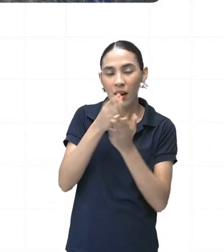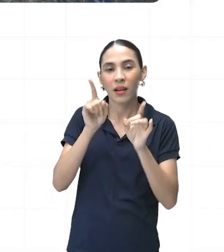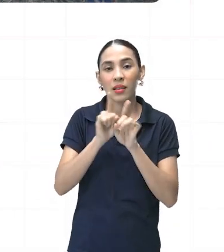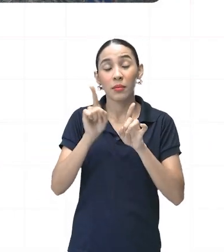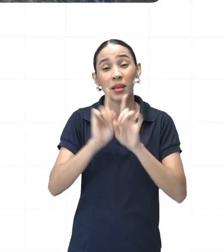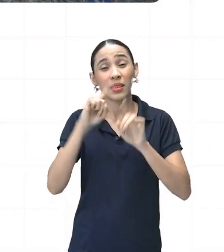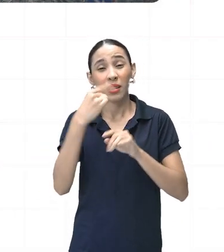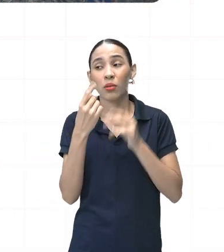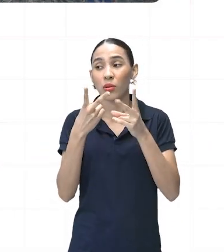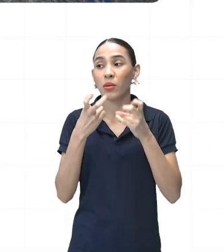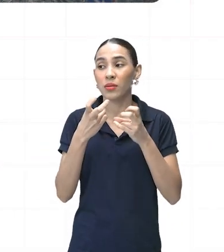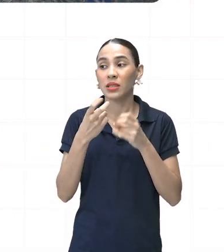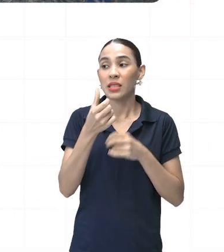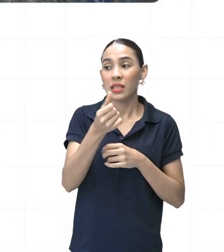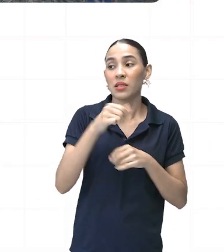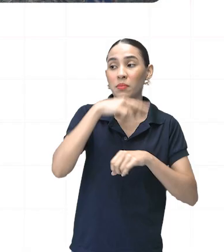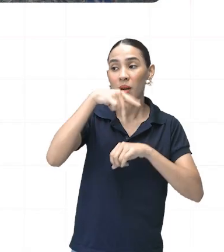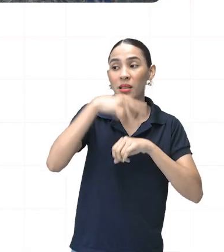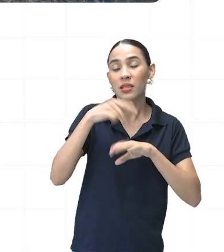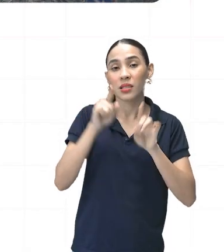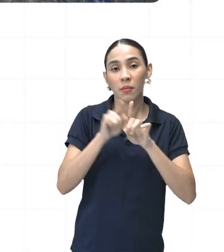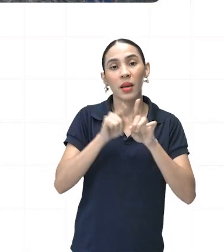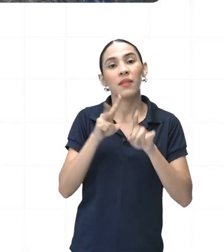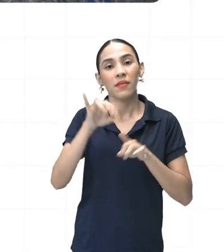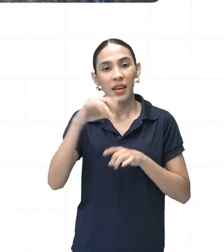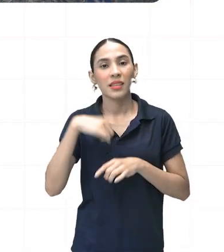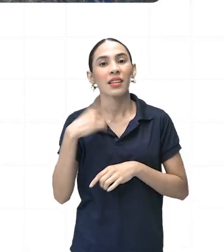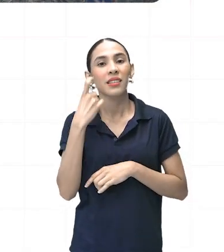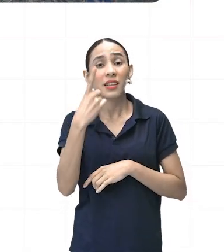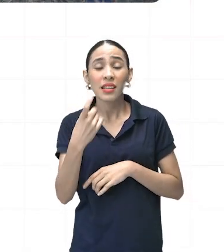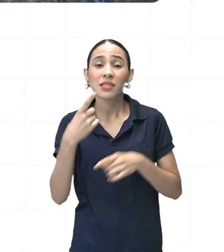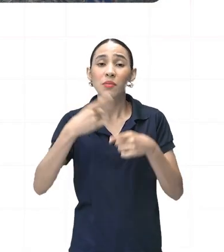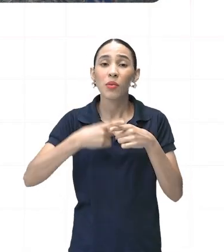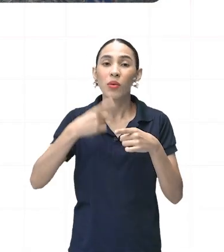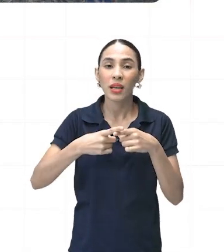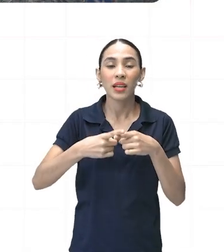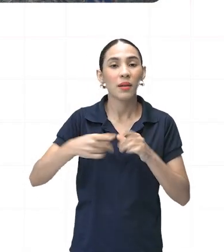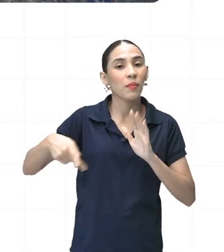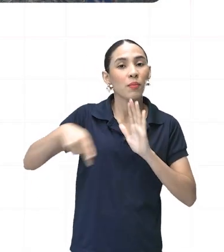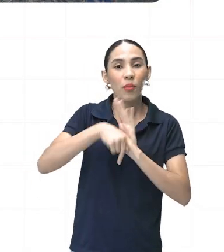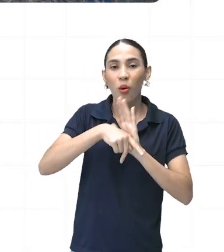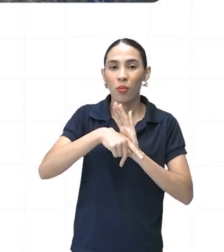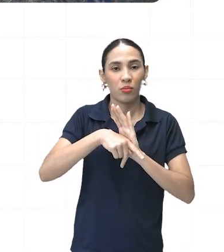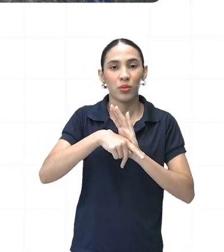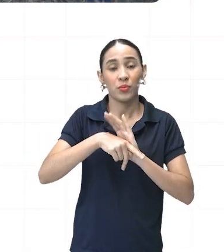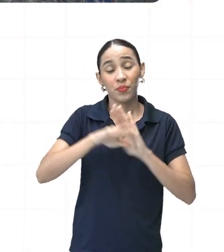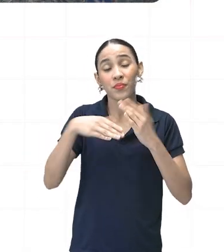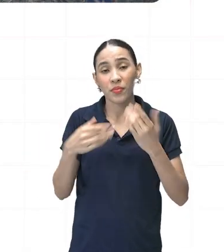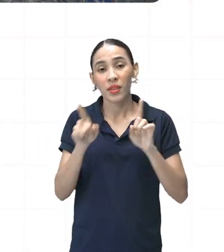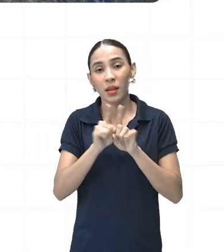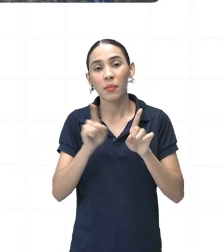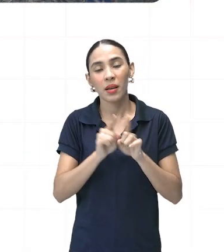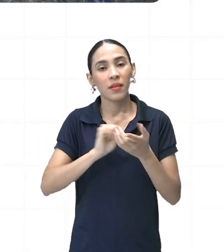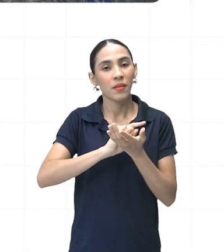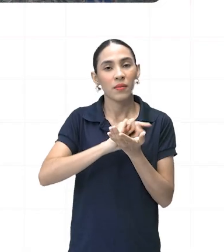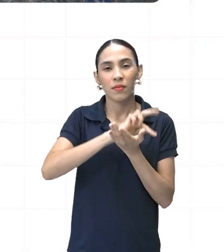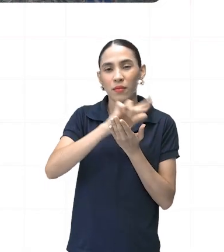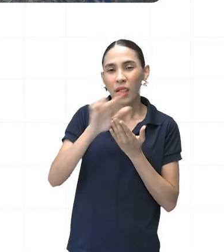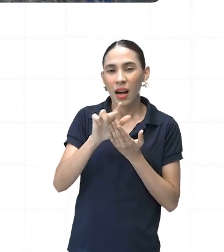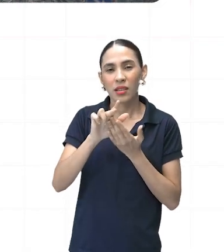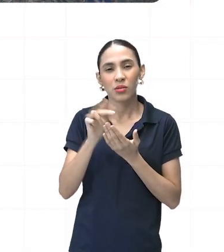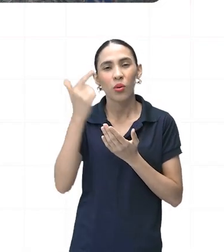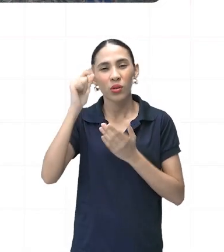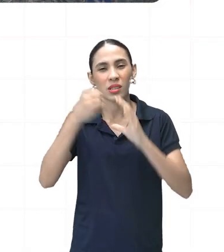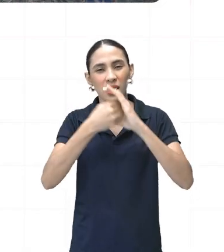Então, a gente observa que esses 6 países também vão ter interesses, porque até pertencem a eles. deles, né? Além de outros fatores